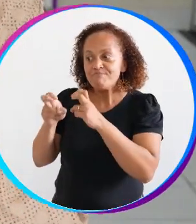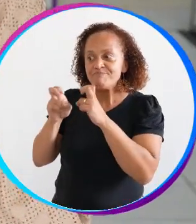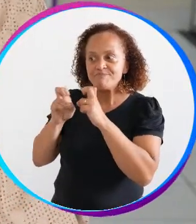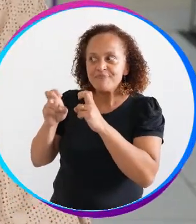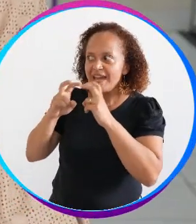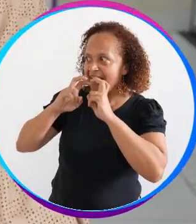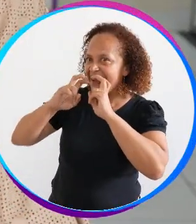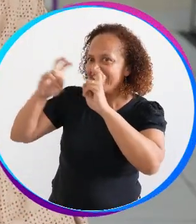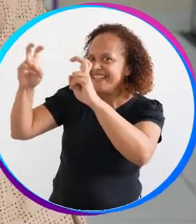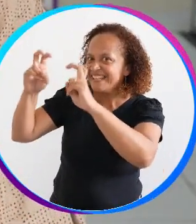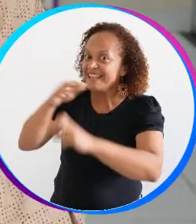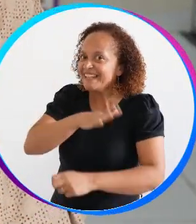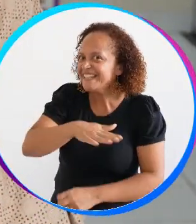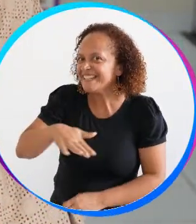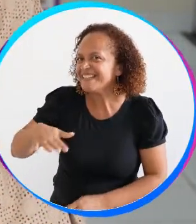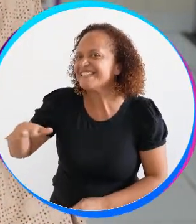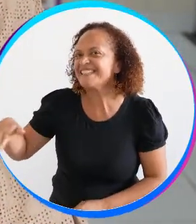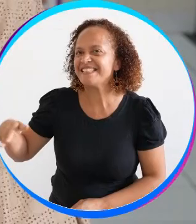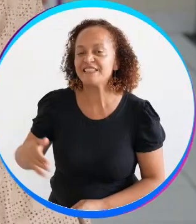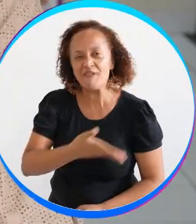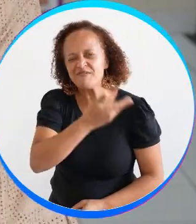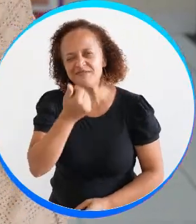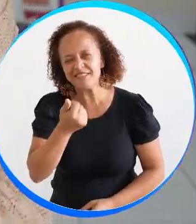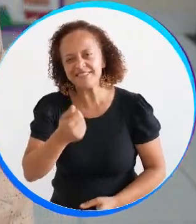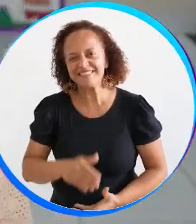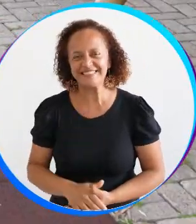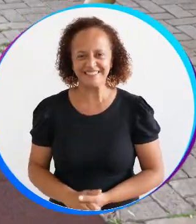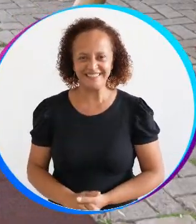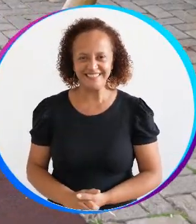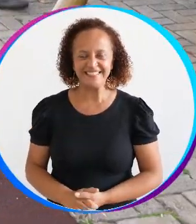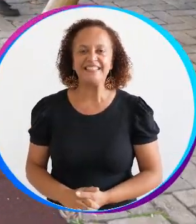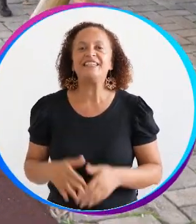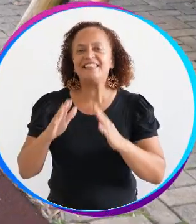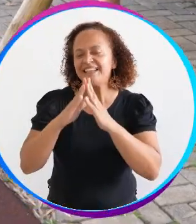só, eu acho que eu já posso escutar o barulhinho delas. Vamos ver!